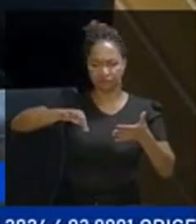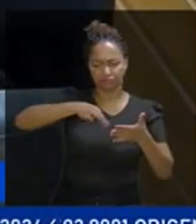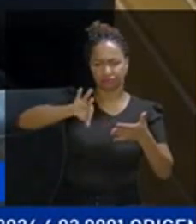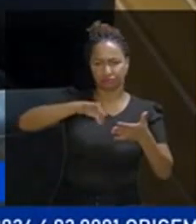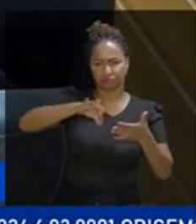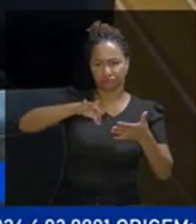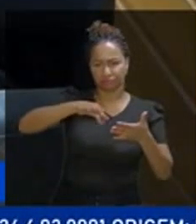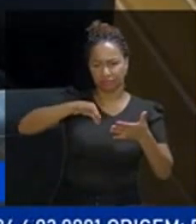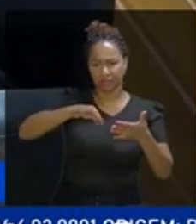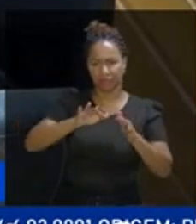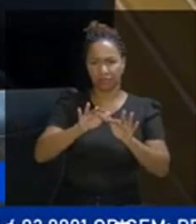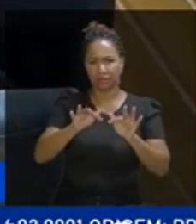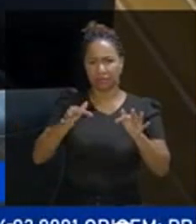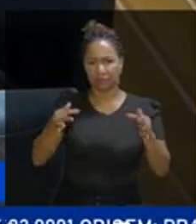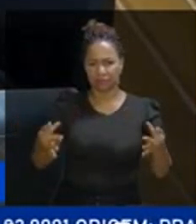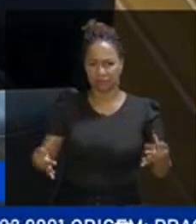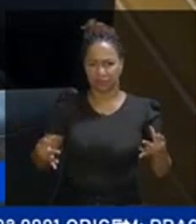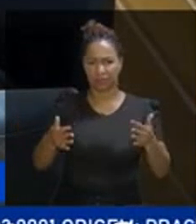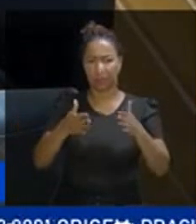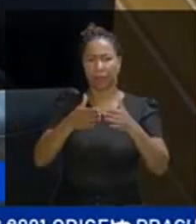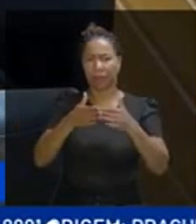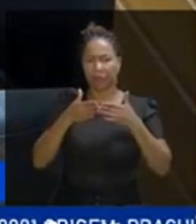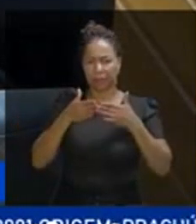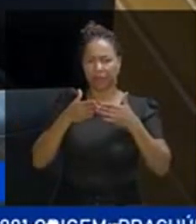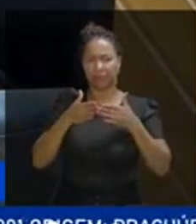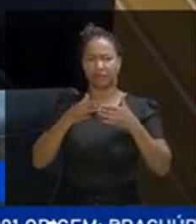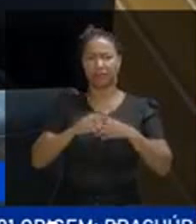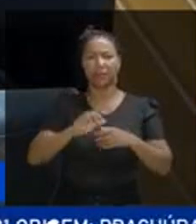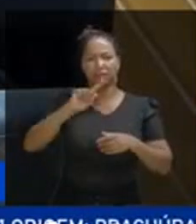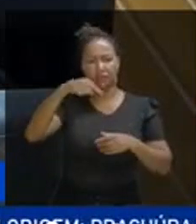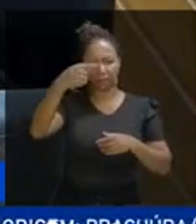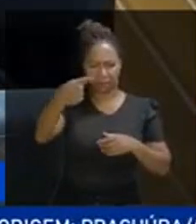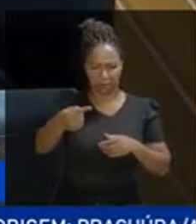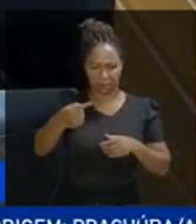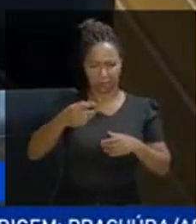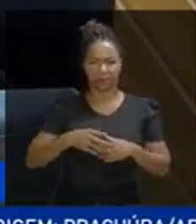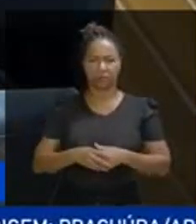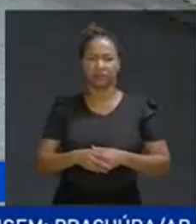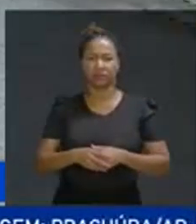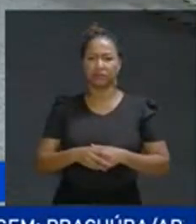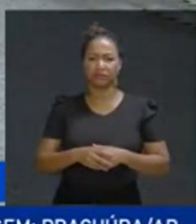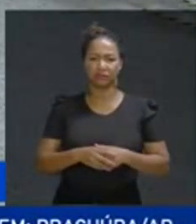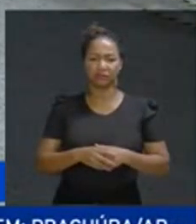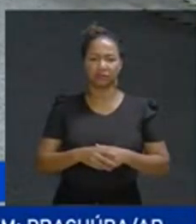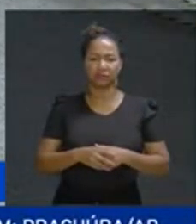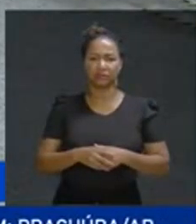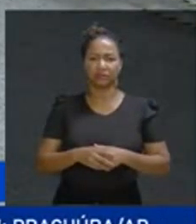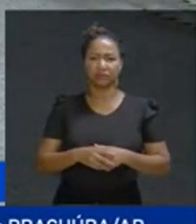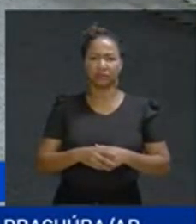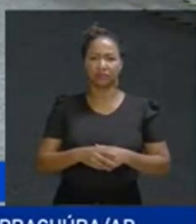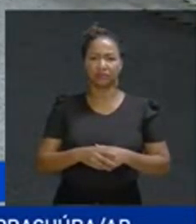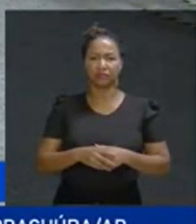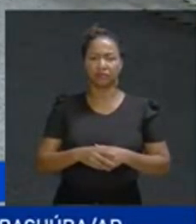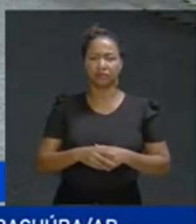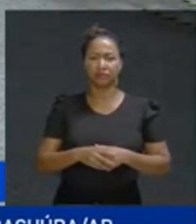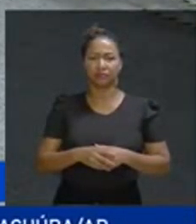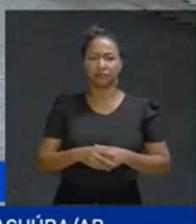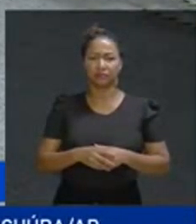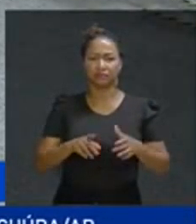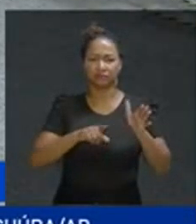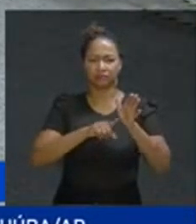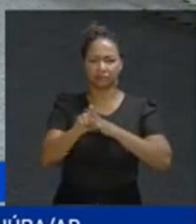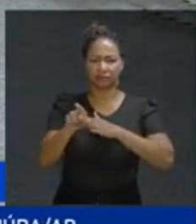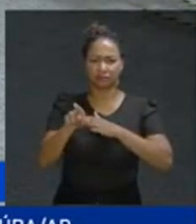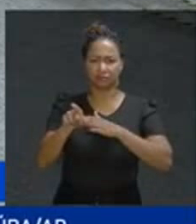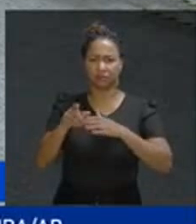Souza. Bem simples. Então peço a Vossa Excelência que possa trazê-lo na próxima sessão. Só uma pergunta, se for só a